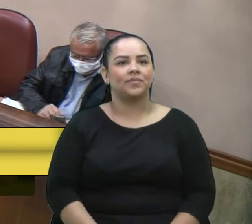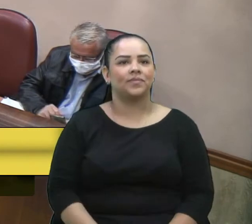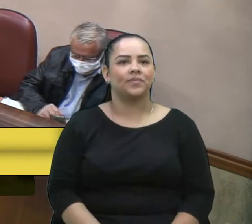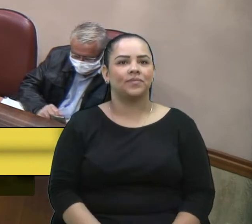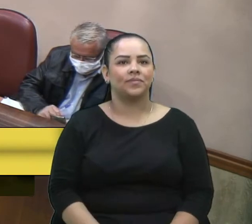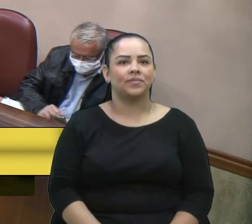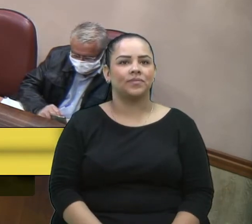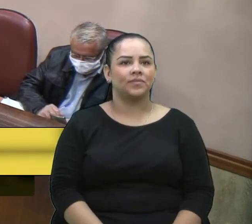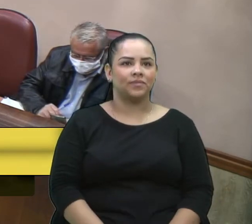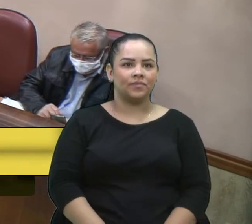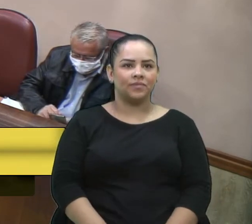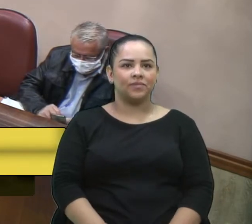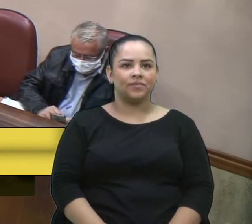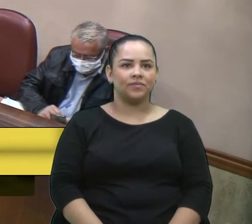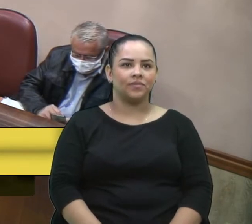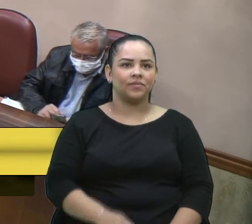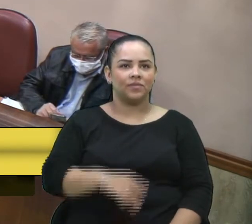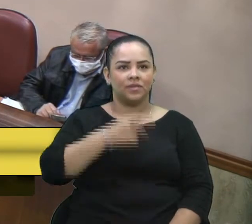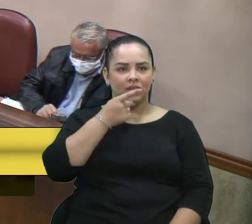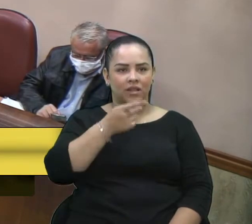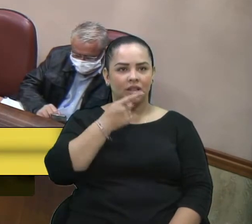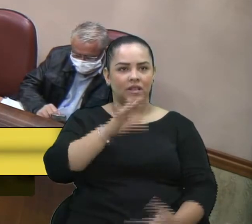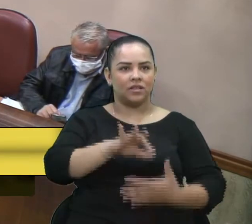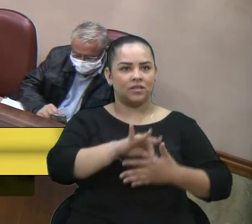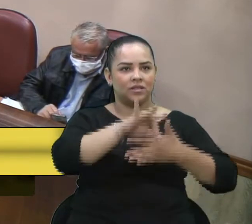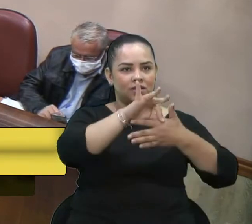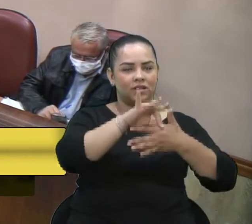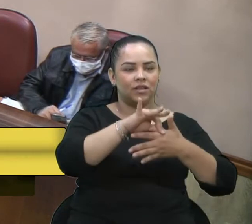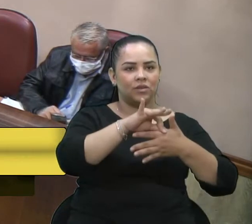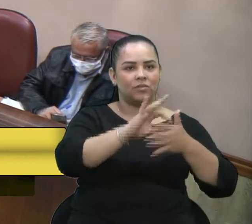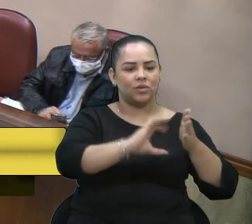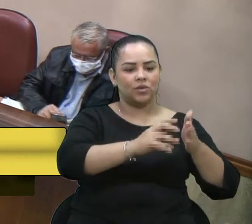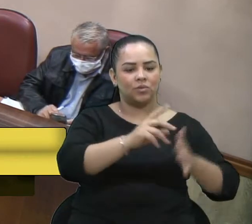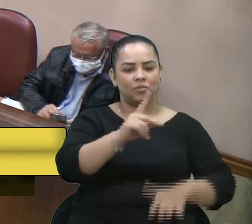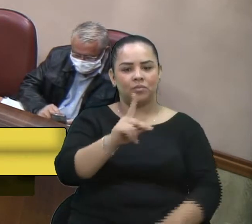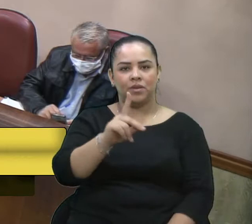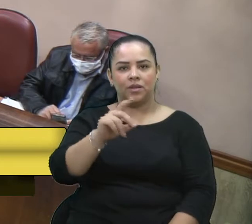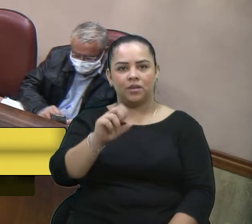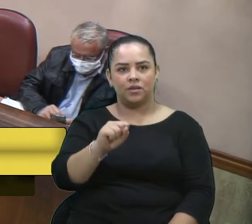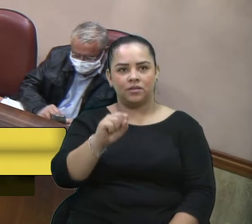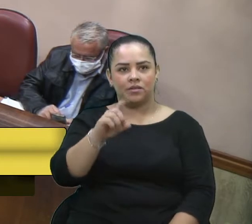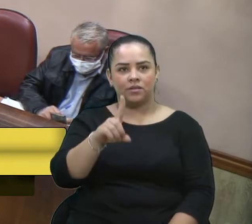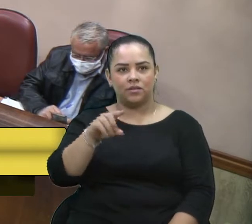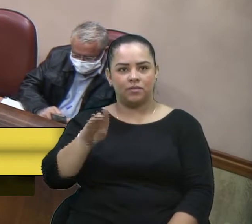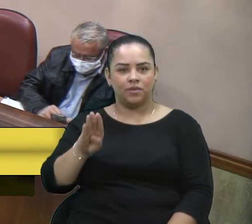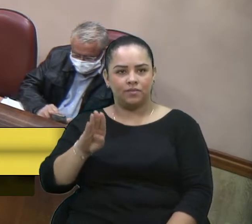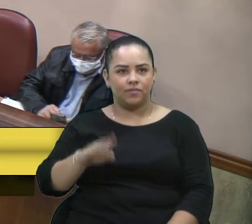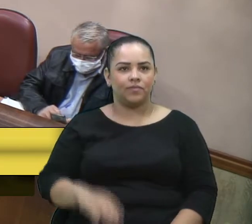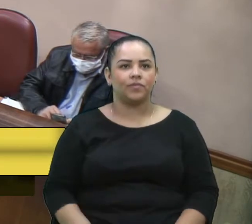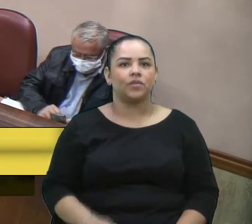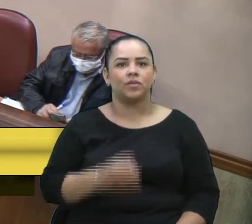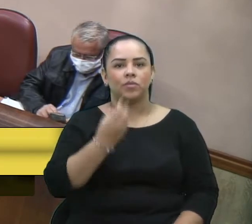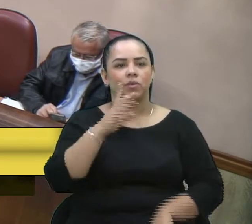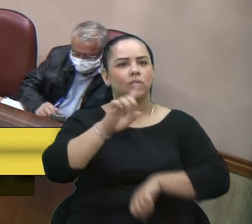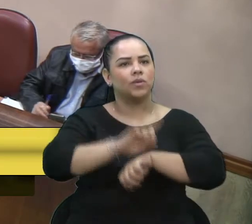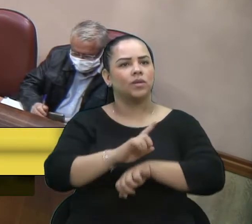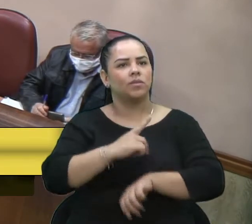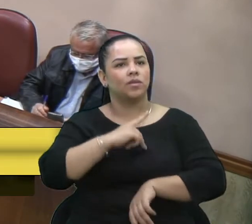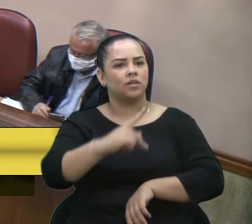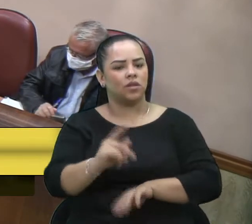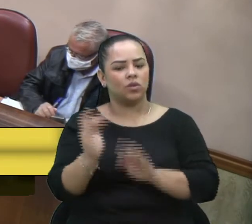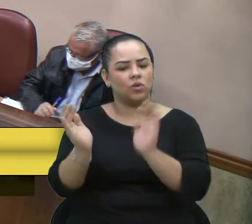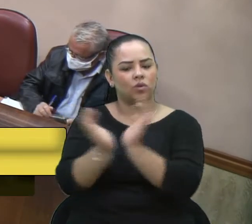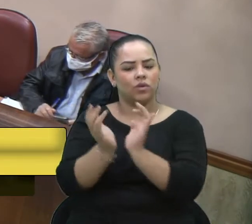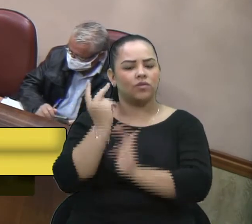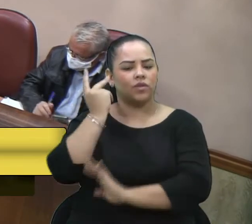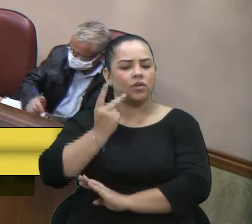Declaração de líder do PSDB. Bom dia, senhor presidente, senhoras e senhores vereadores, vereadora